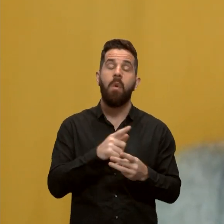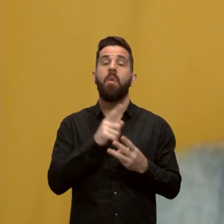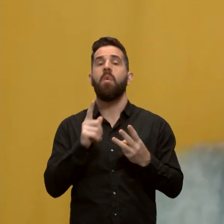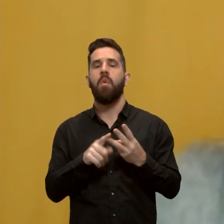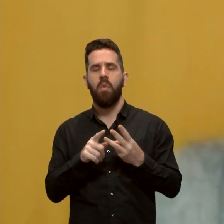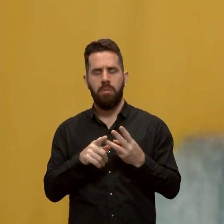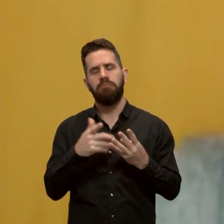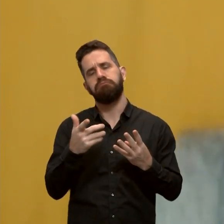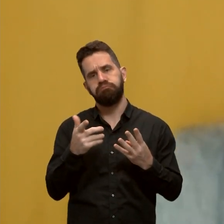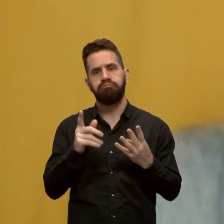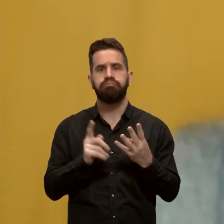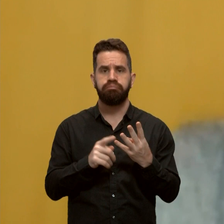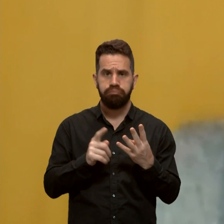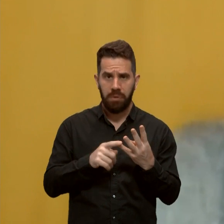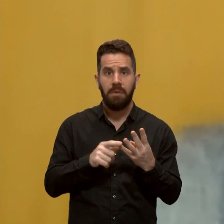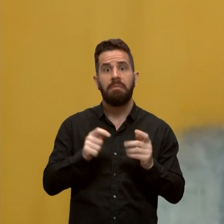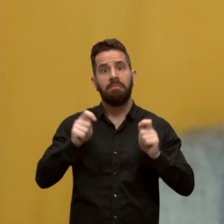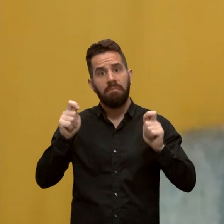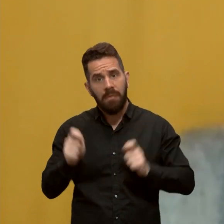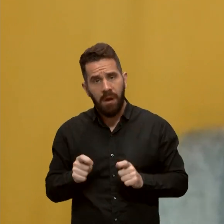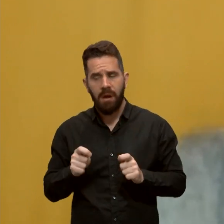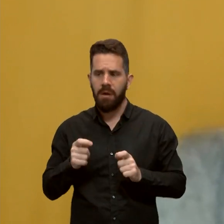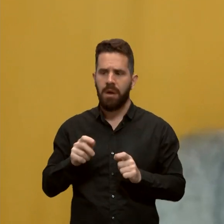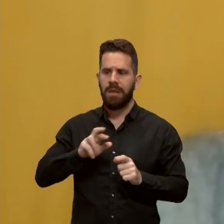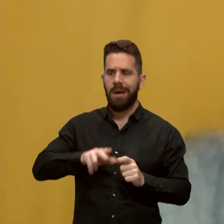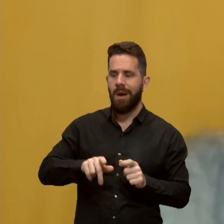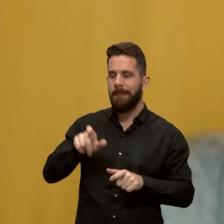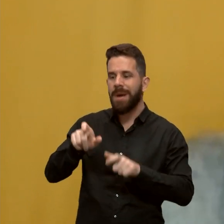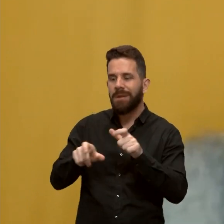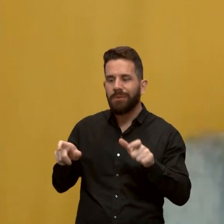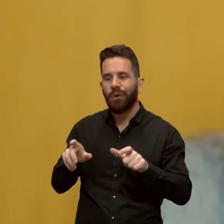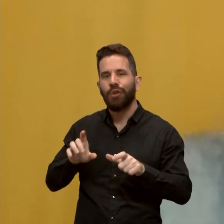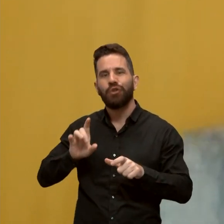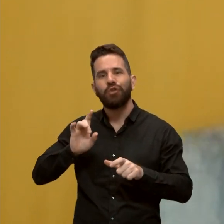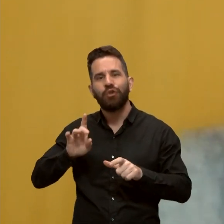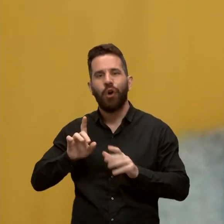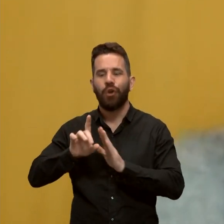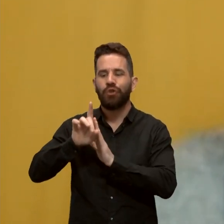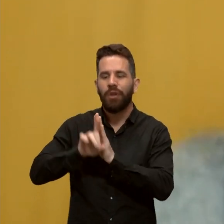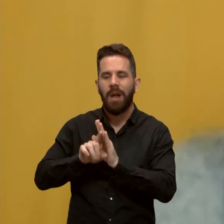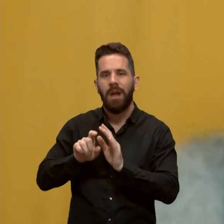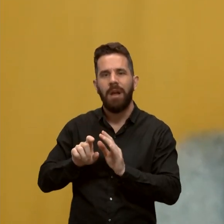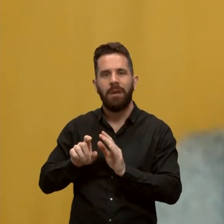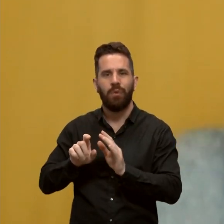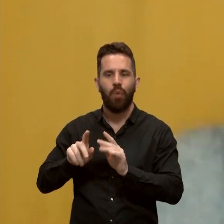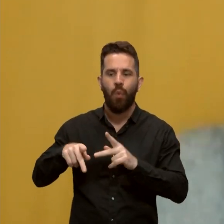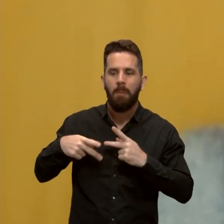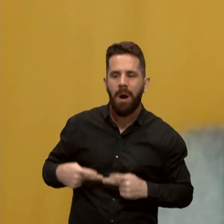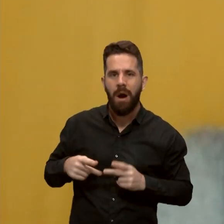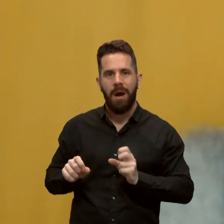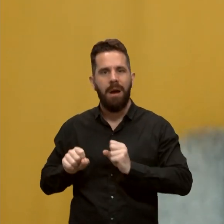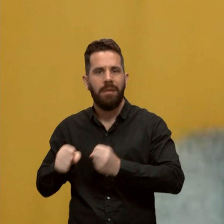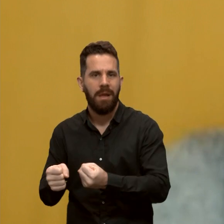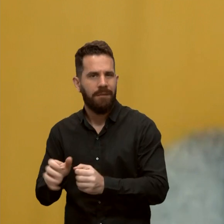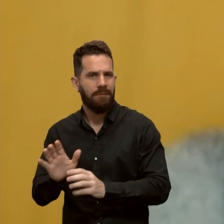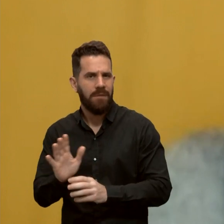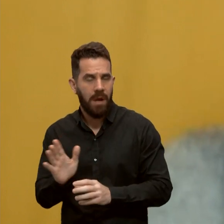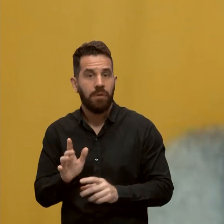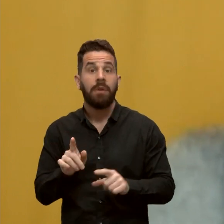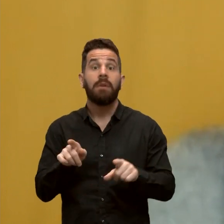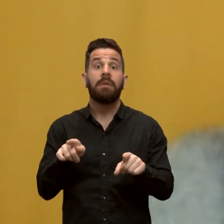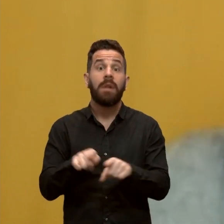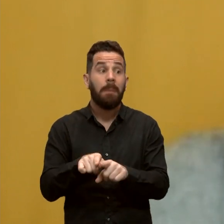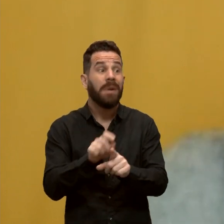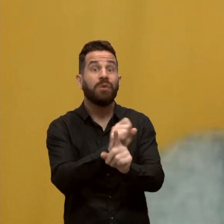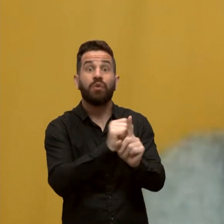além dos sujeitos envolvidos diretamente na pauta dos direitos humanos, né, na defesa dos direitos humanos, pensar uma rede da sociedade